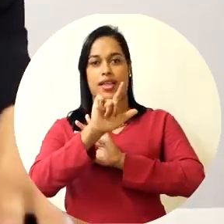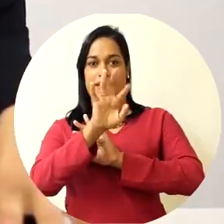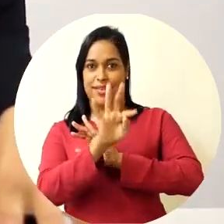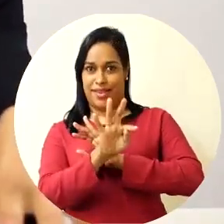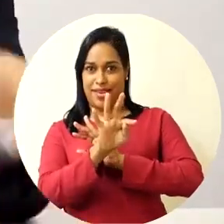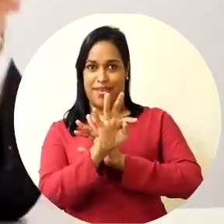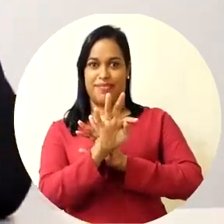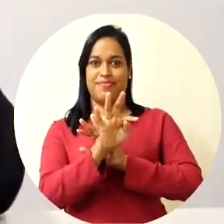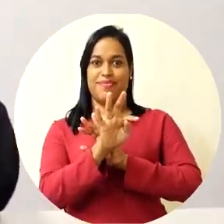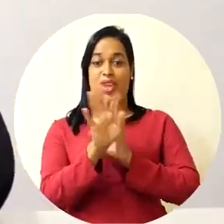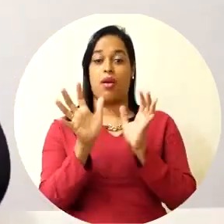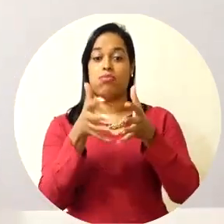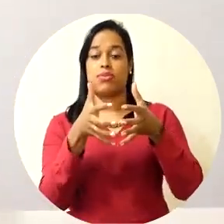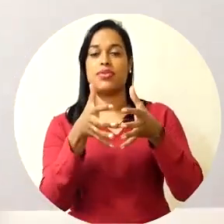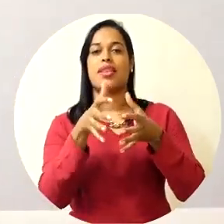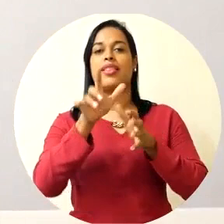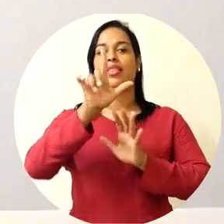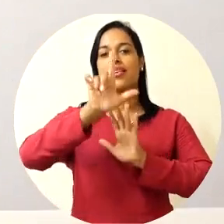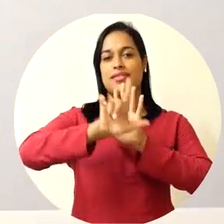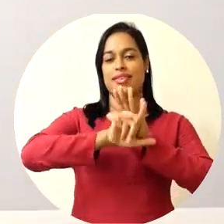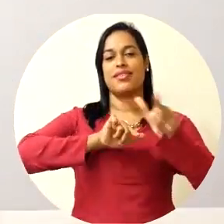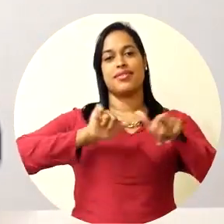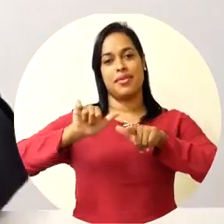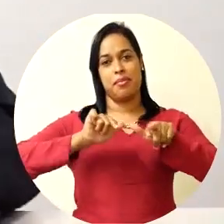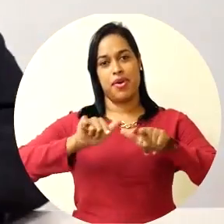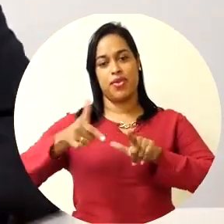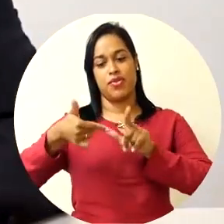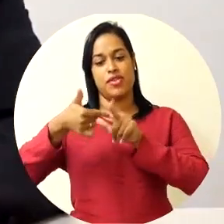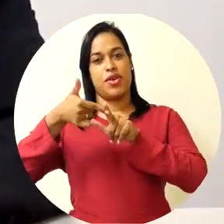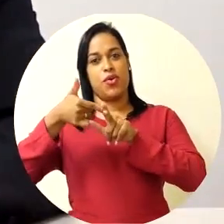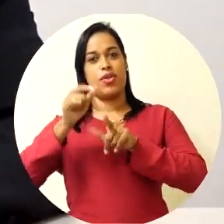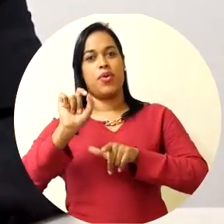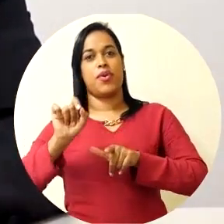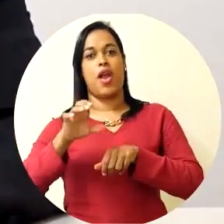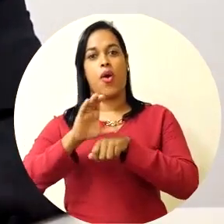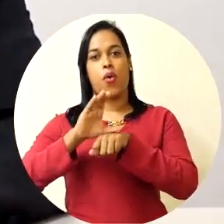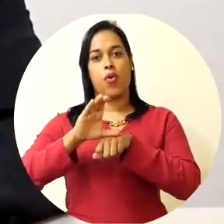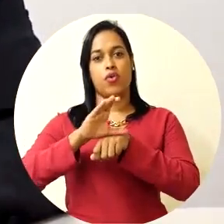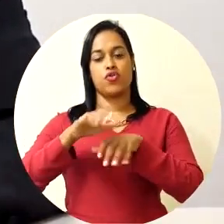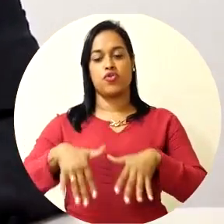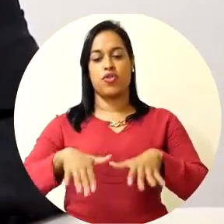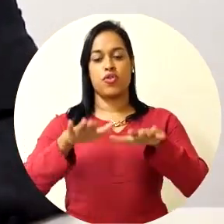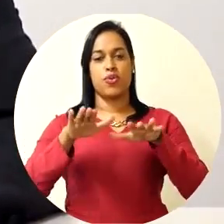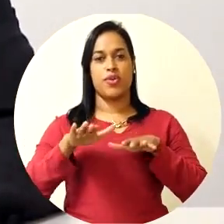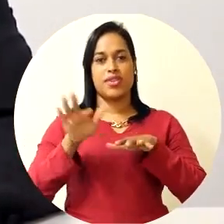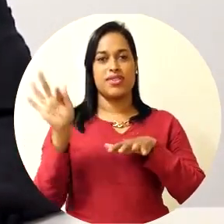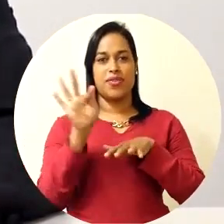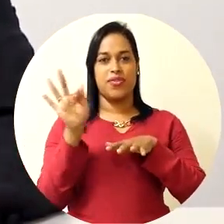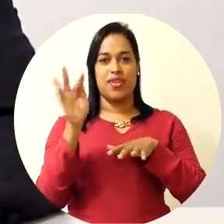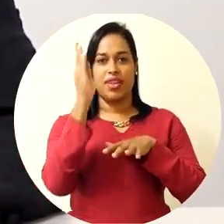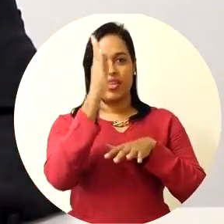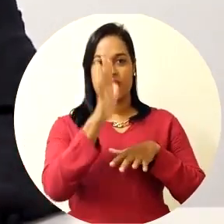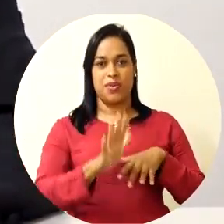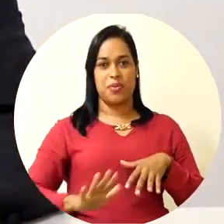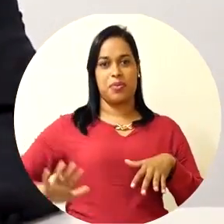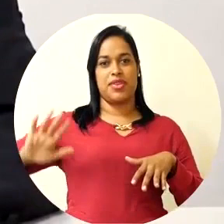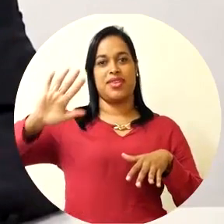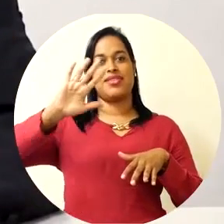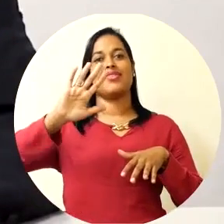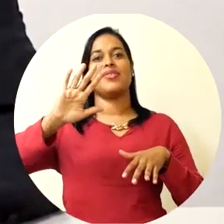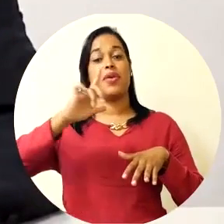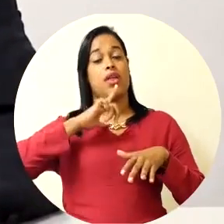A CLT, Consolidação das Leis do Trabalho, e segundo, a Constituição Federal do Brasil, que é a